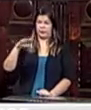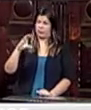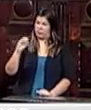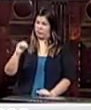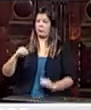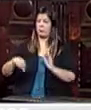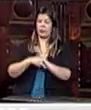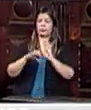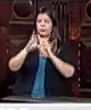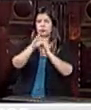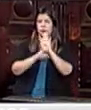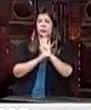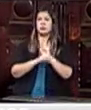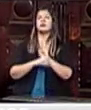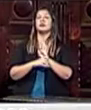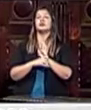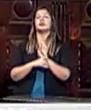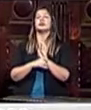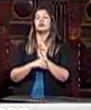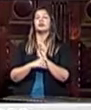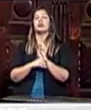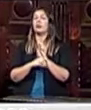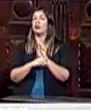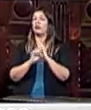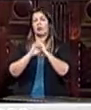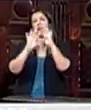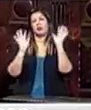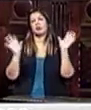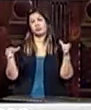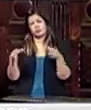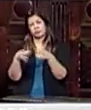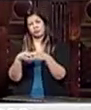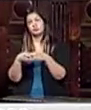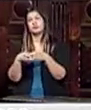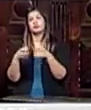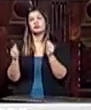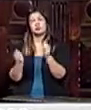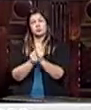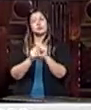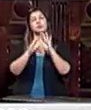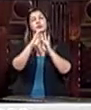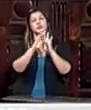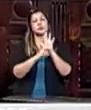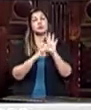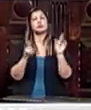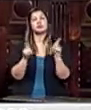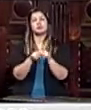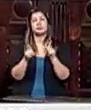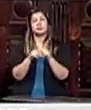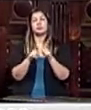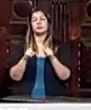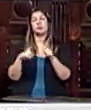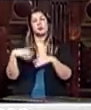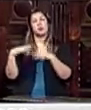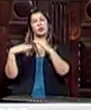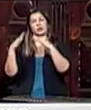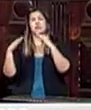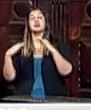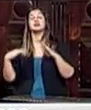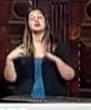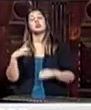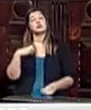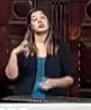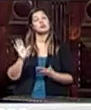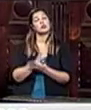obviamente que com ele, aqueles que foram constituintes, e ainda mais integrando o campo progressista, tinham